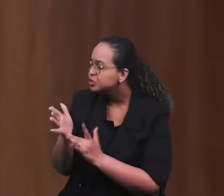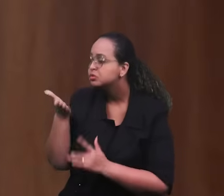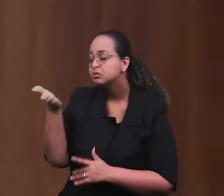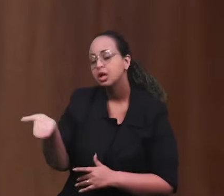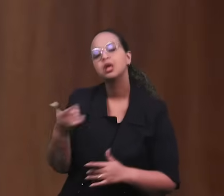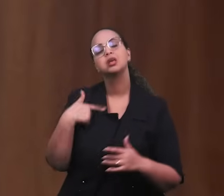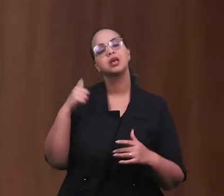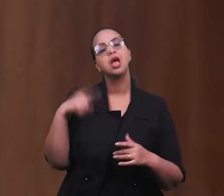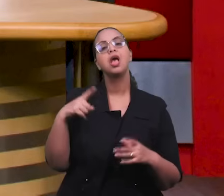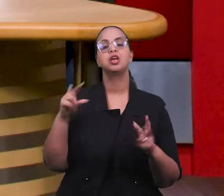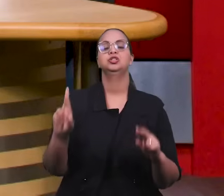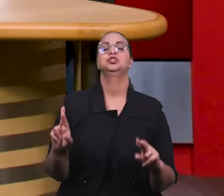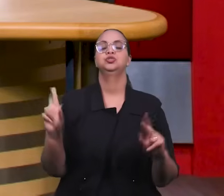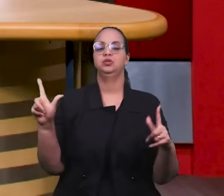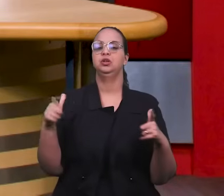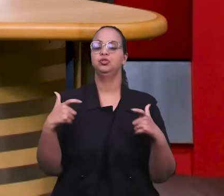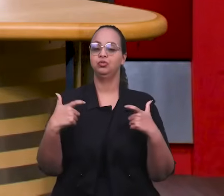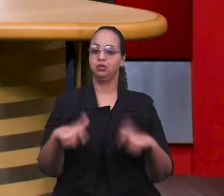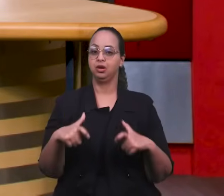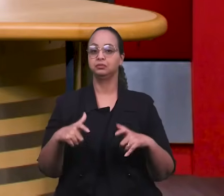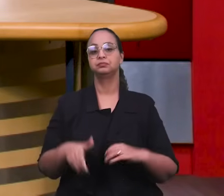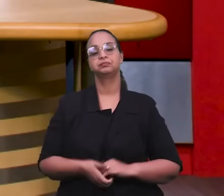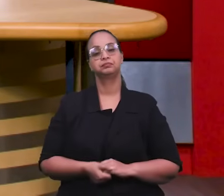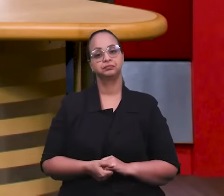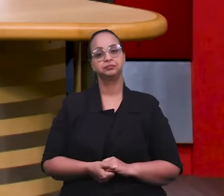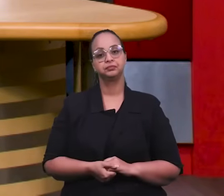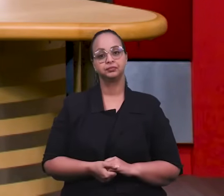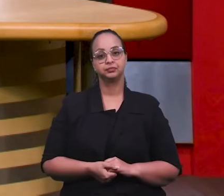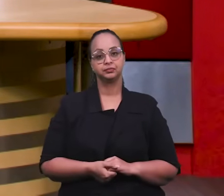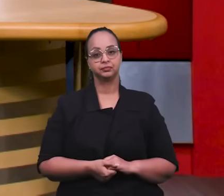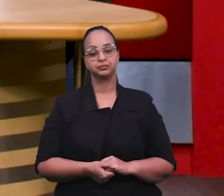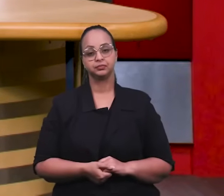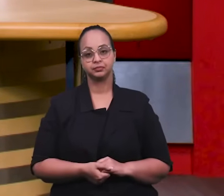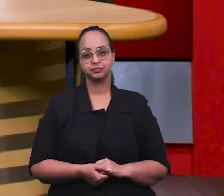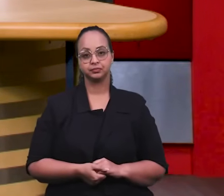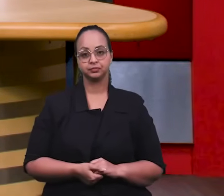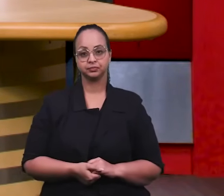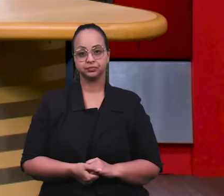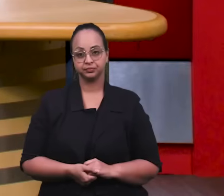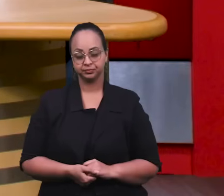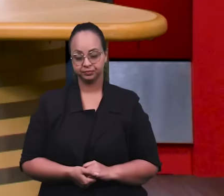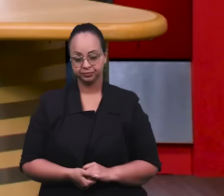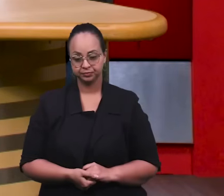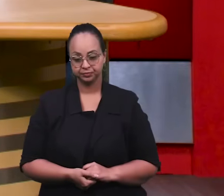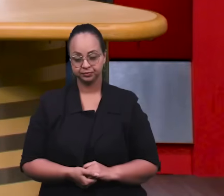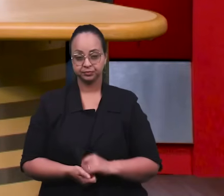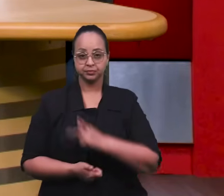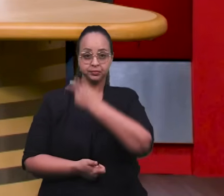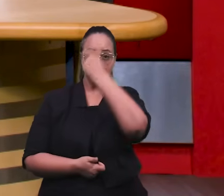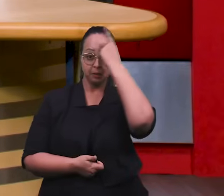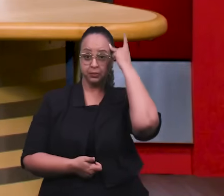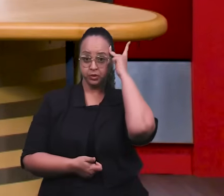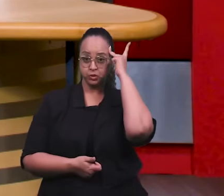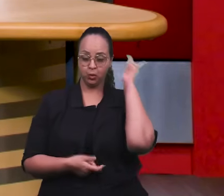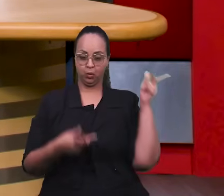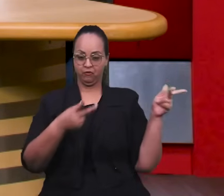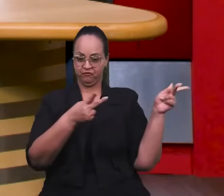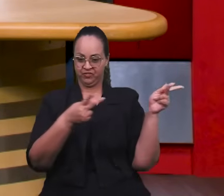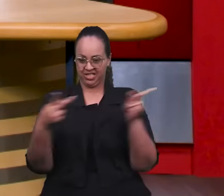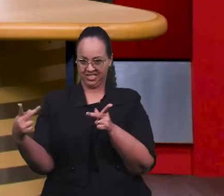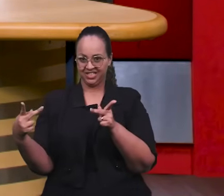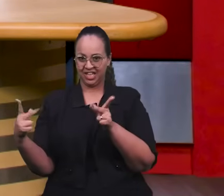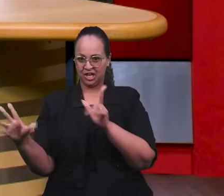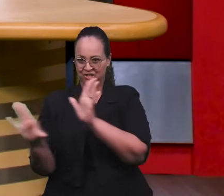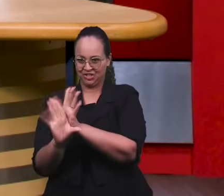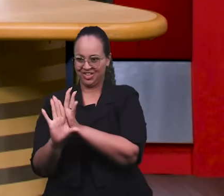diferente. Observamos que o visitante, quando chega na nossa igreja, o